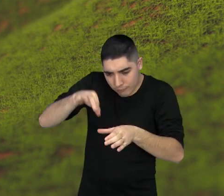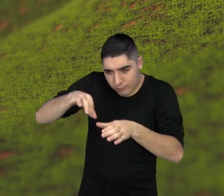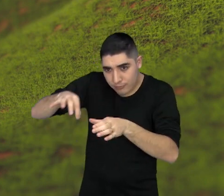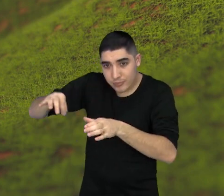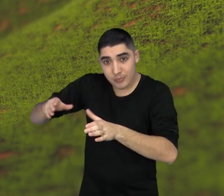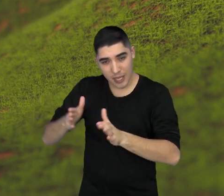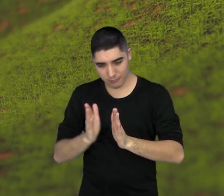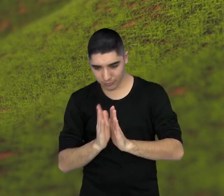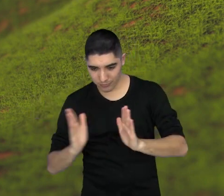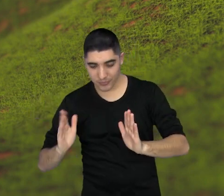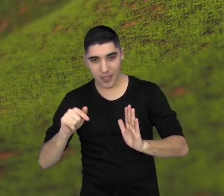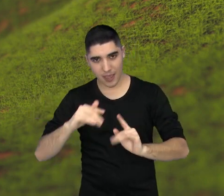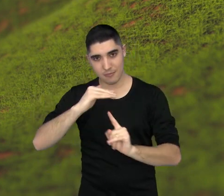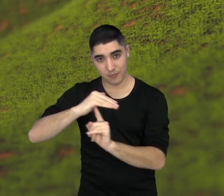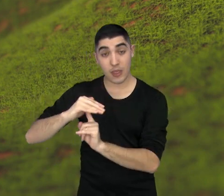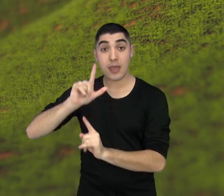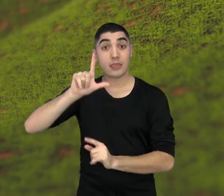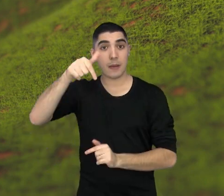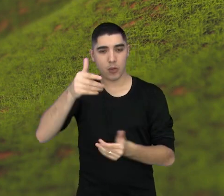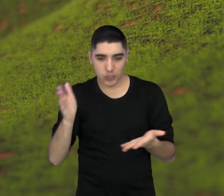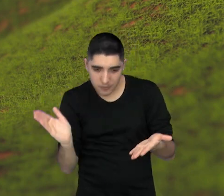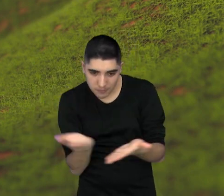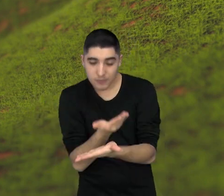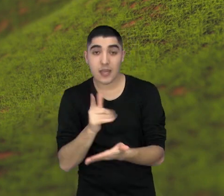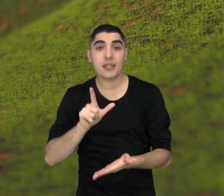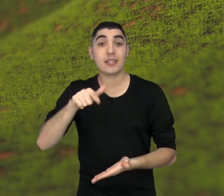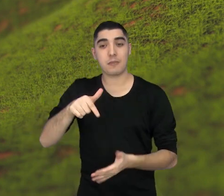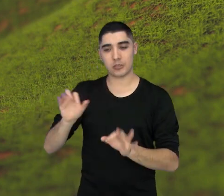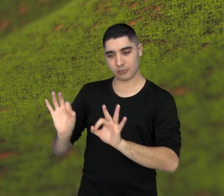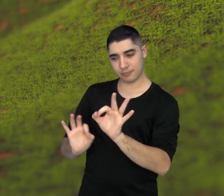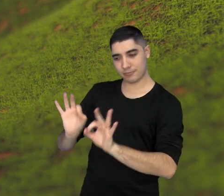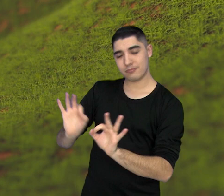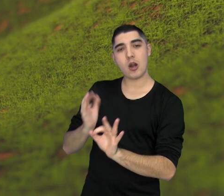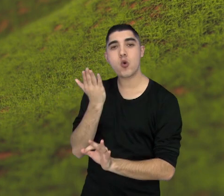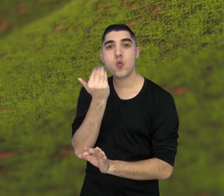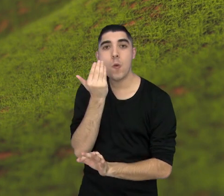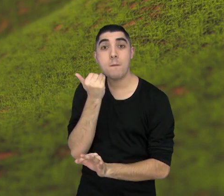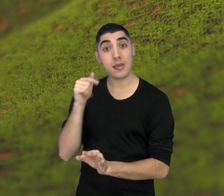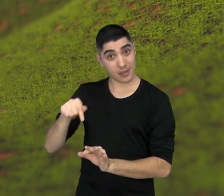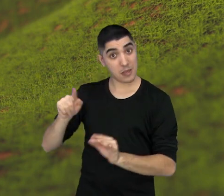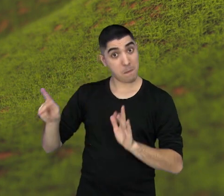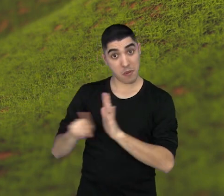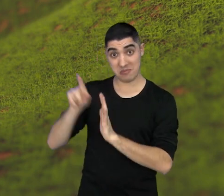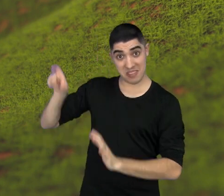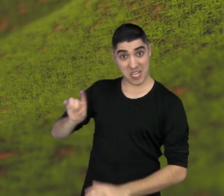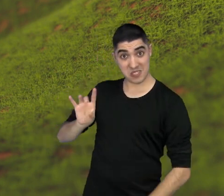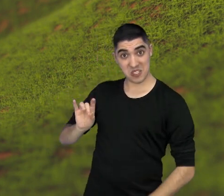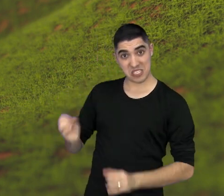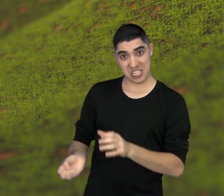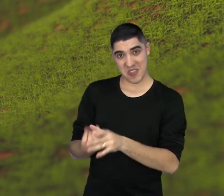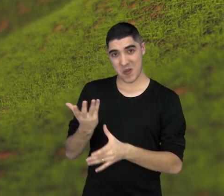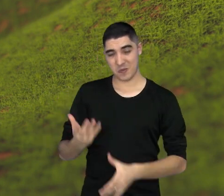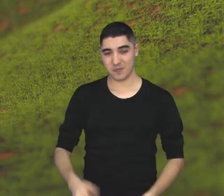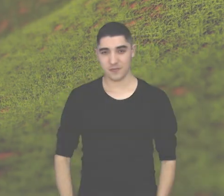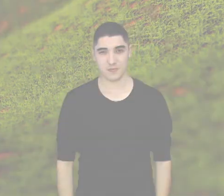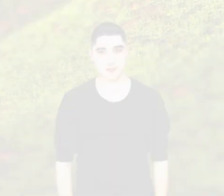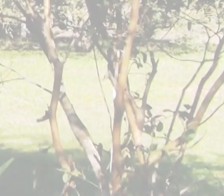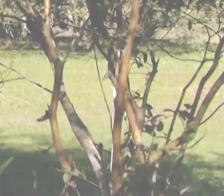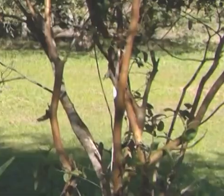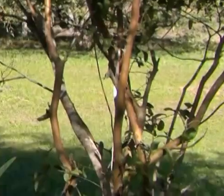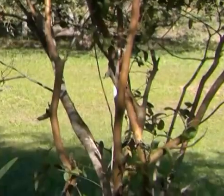da plantação de shiitake e depois a colheita e confecção de um prato com receita autoral.